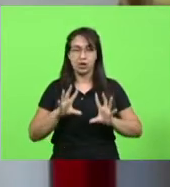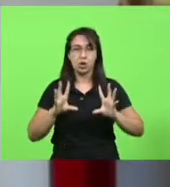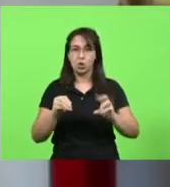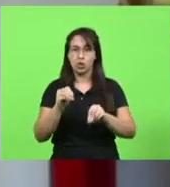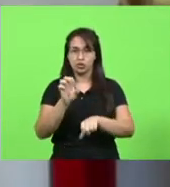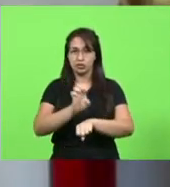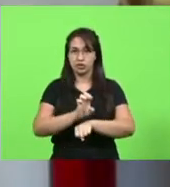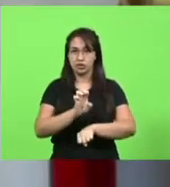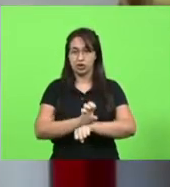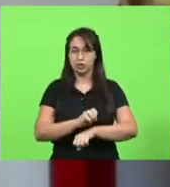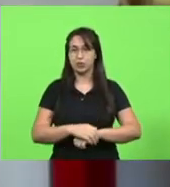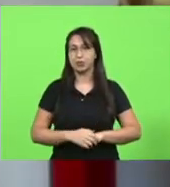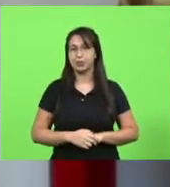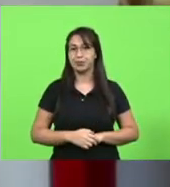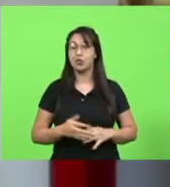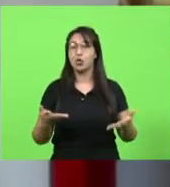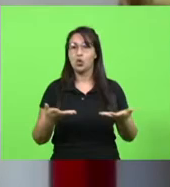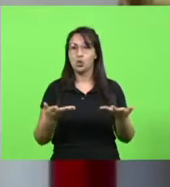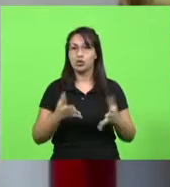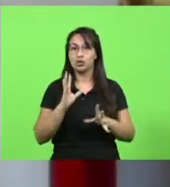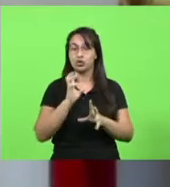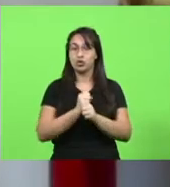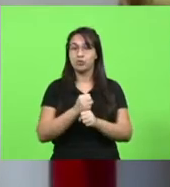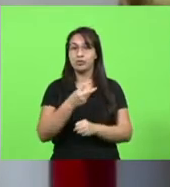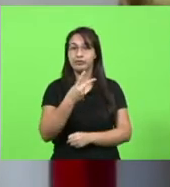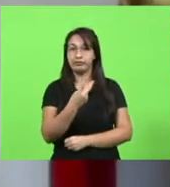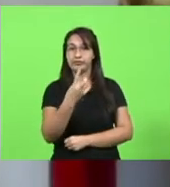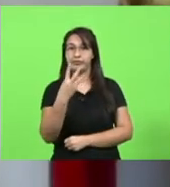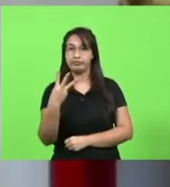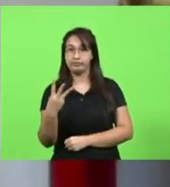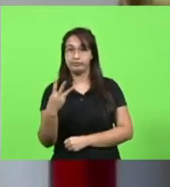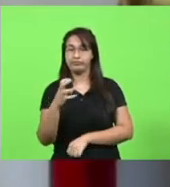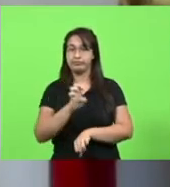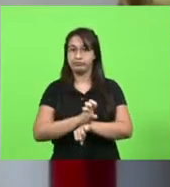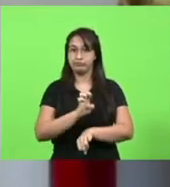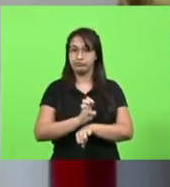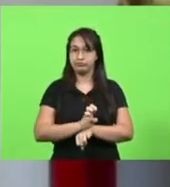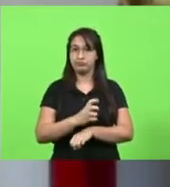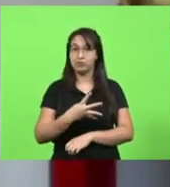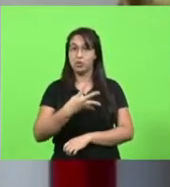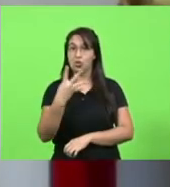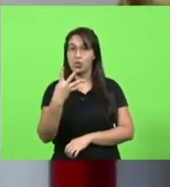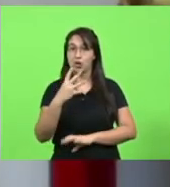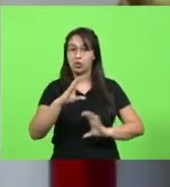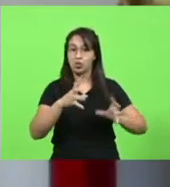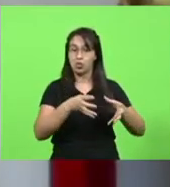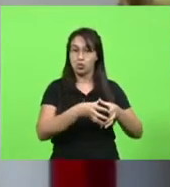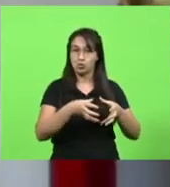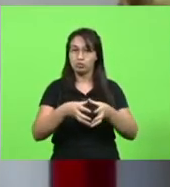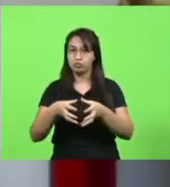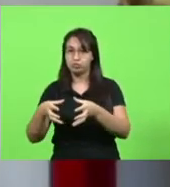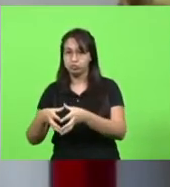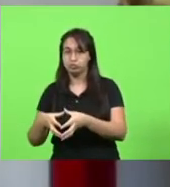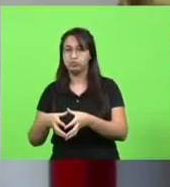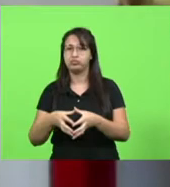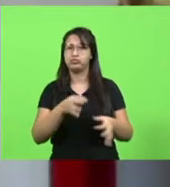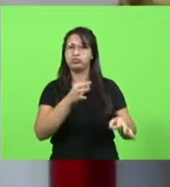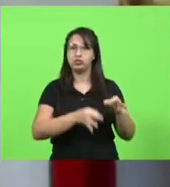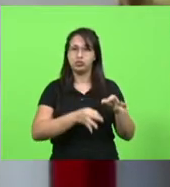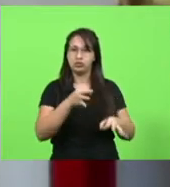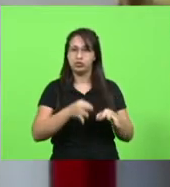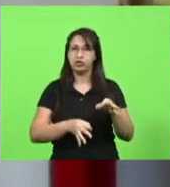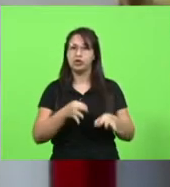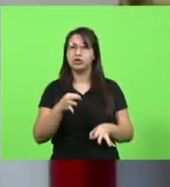em 23 estados, né? Estamos com 4 grupos de trabalho, o grupo jurídico, um grupo de marketing, um